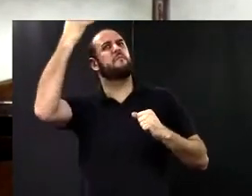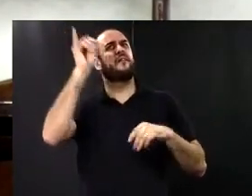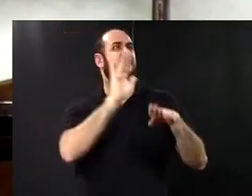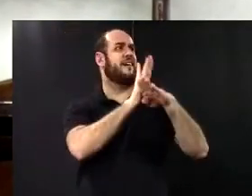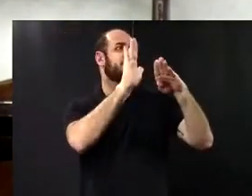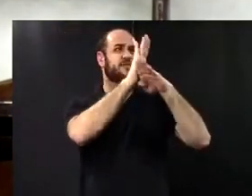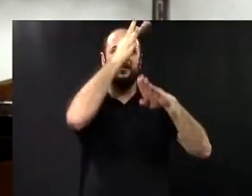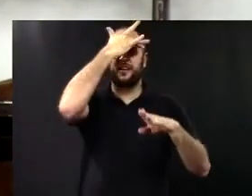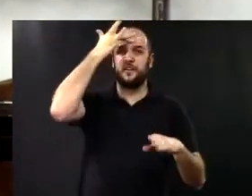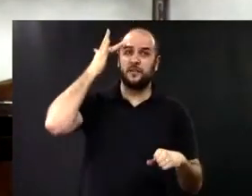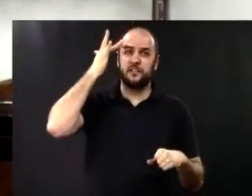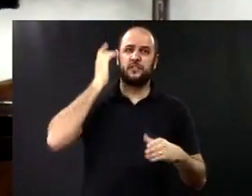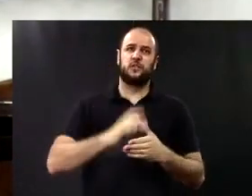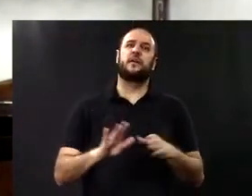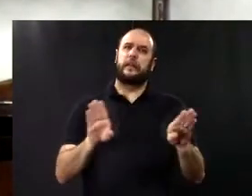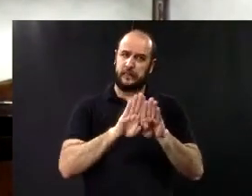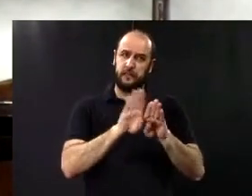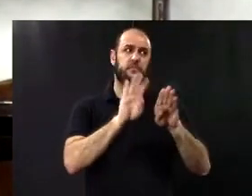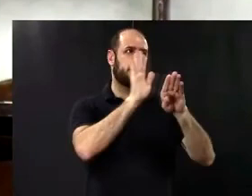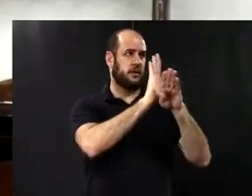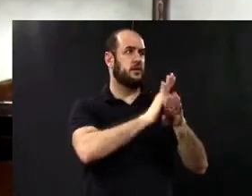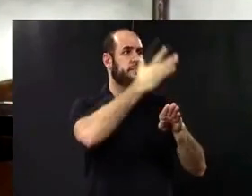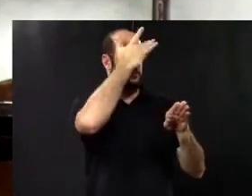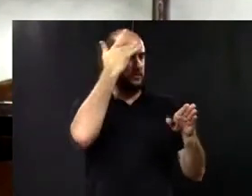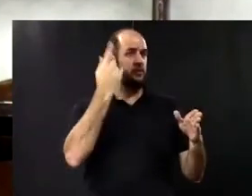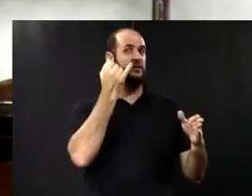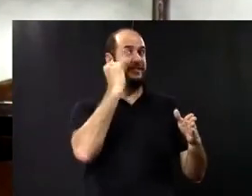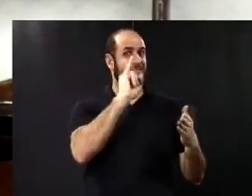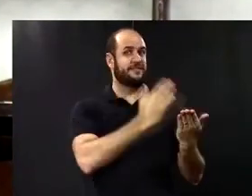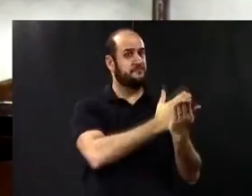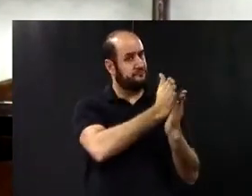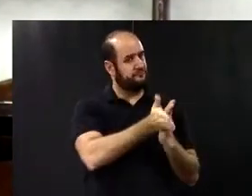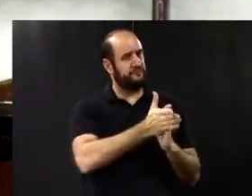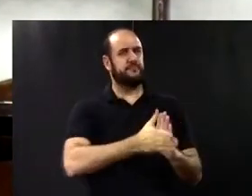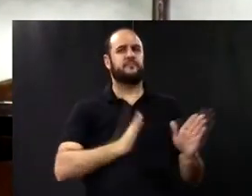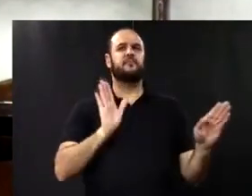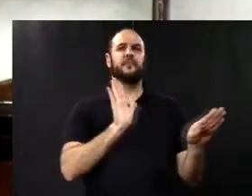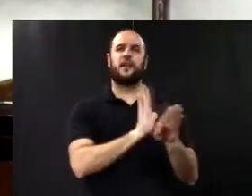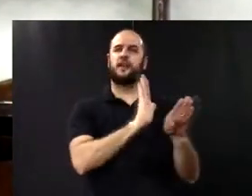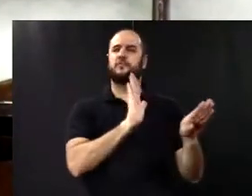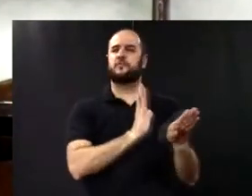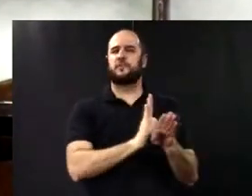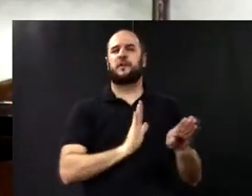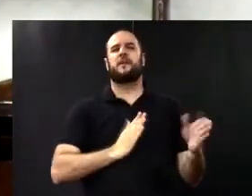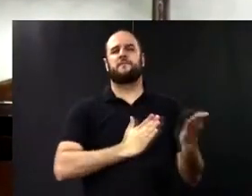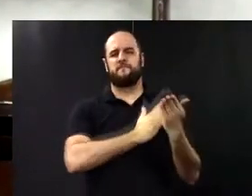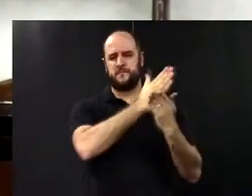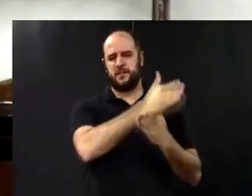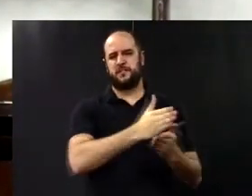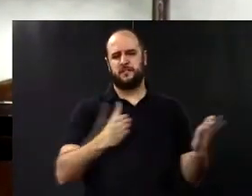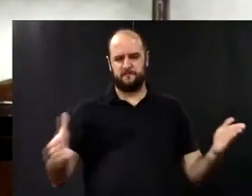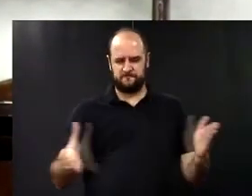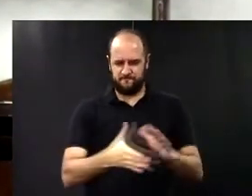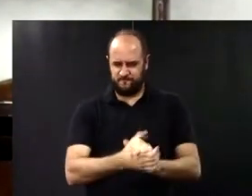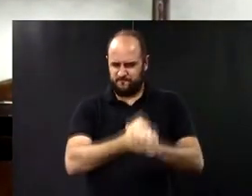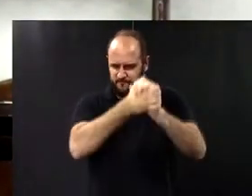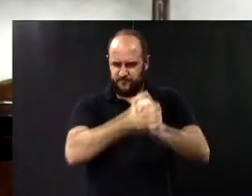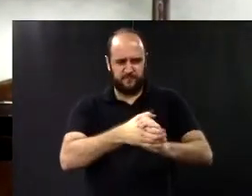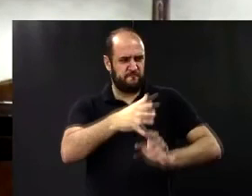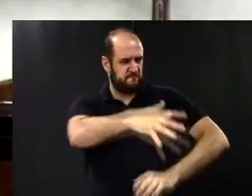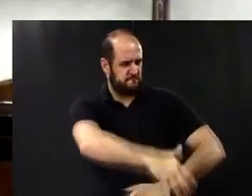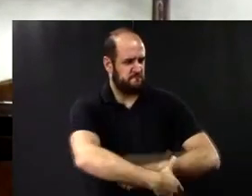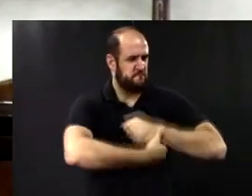uma disciplina de um faltoso. Nós temos que ajudar, abraçar, estender a mão e caminhar juntamente com ele, não